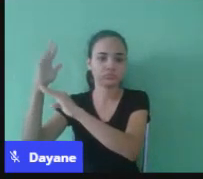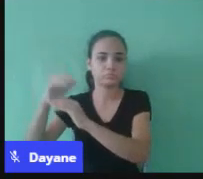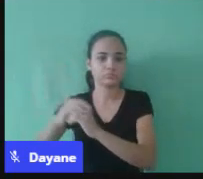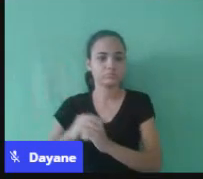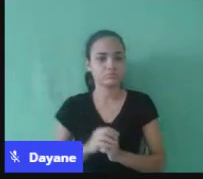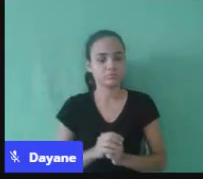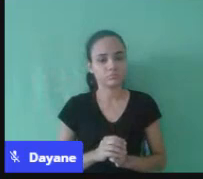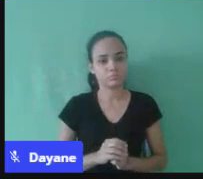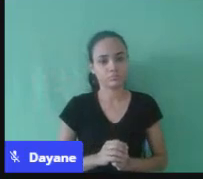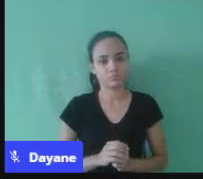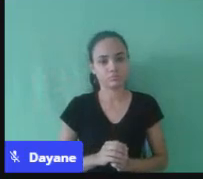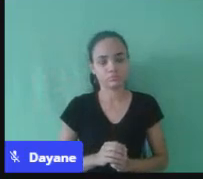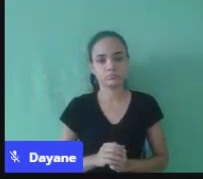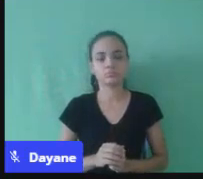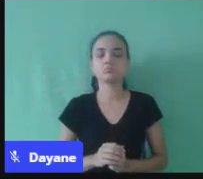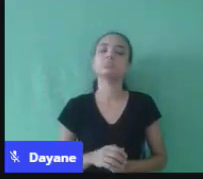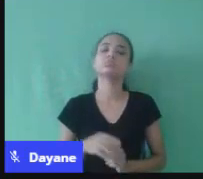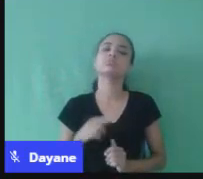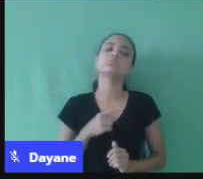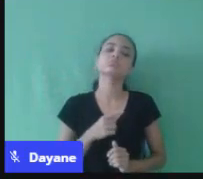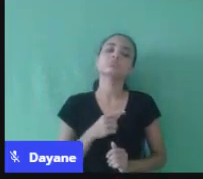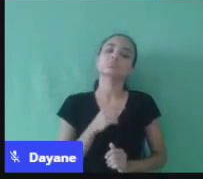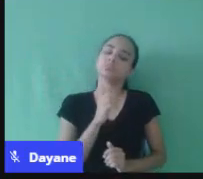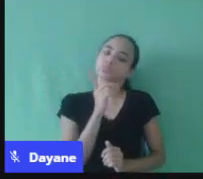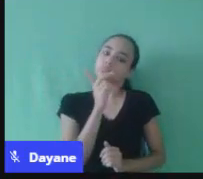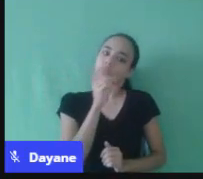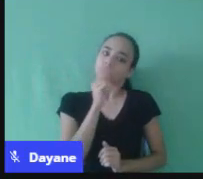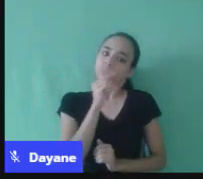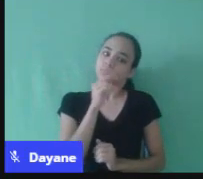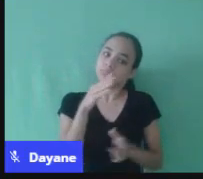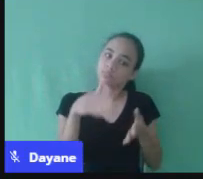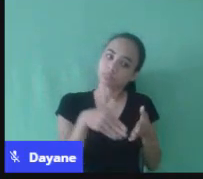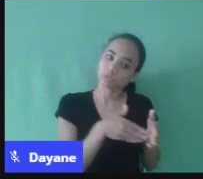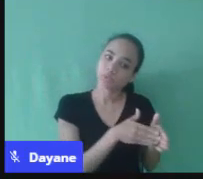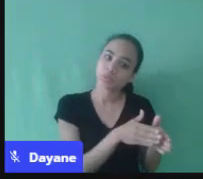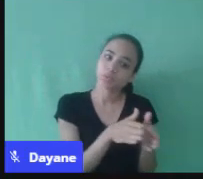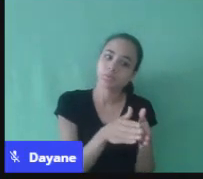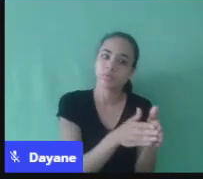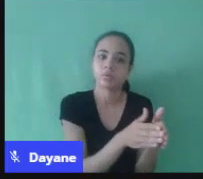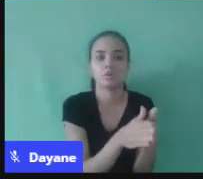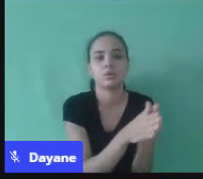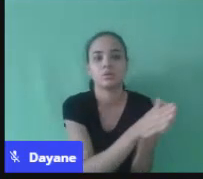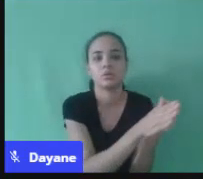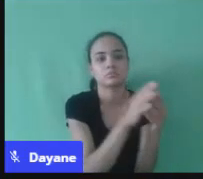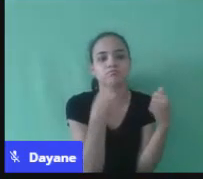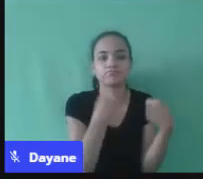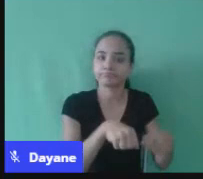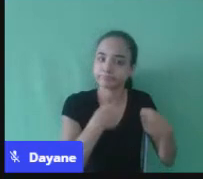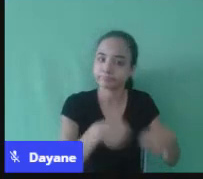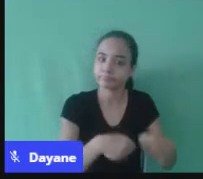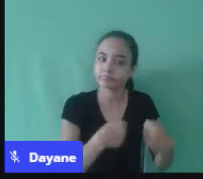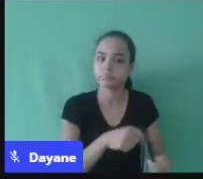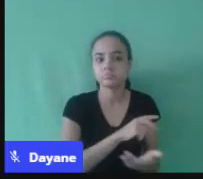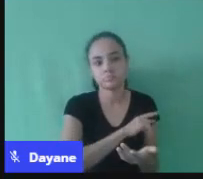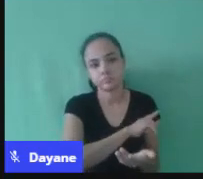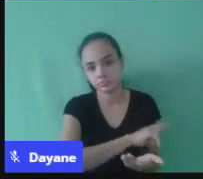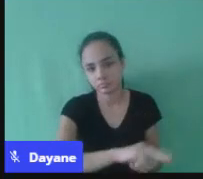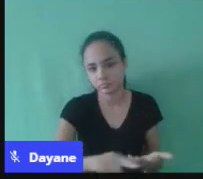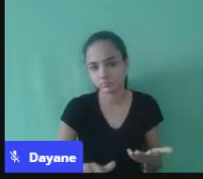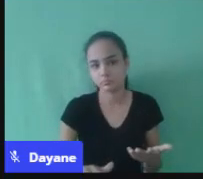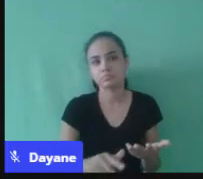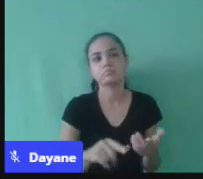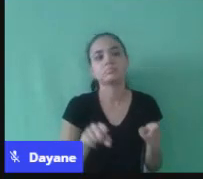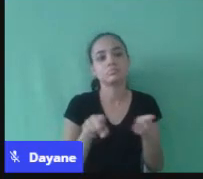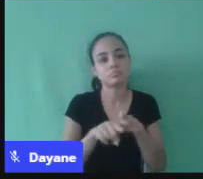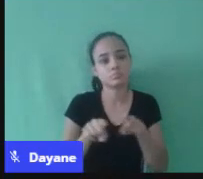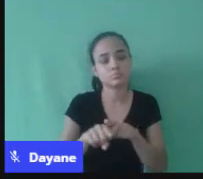pelos córregos para suprir as nossas necessidades e também são usadas as águas subterrâneas que vêm